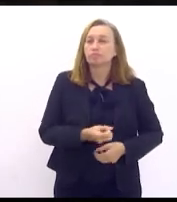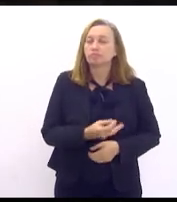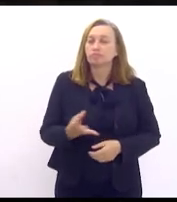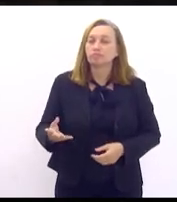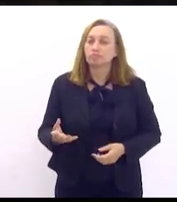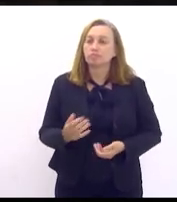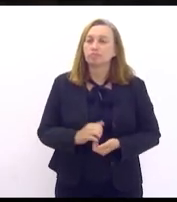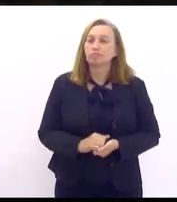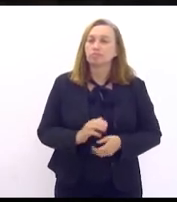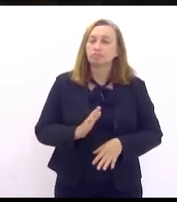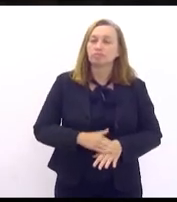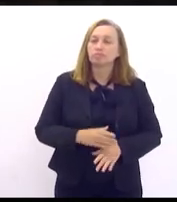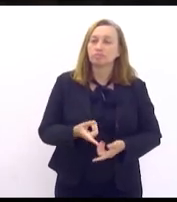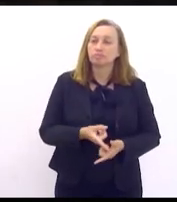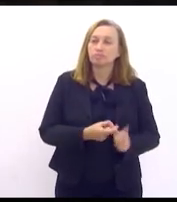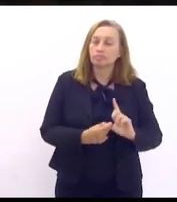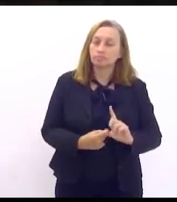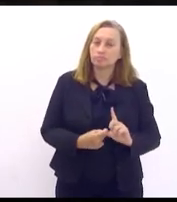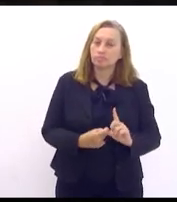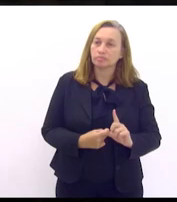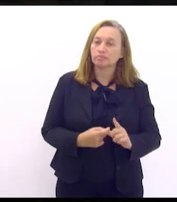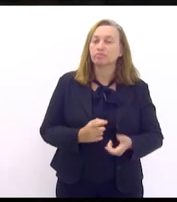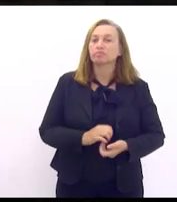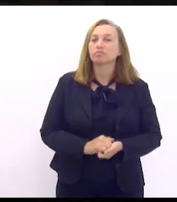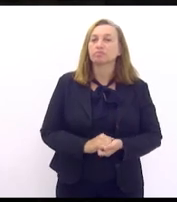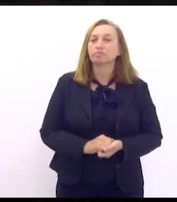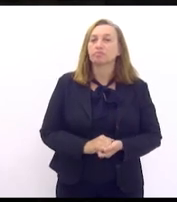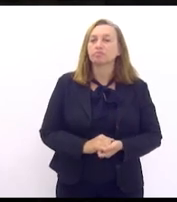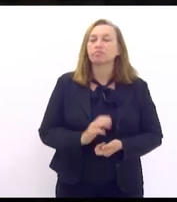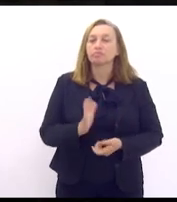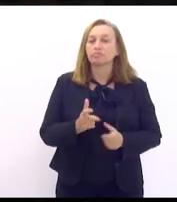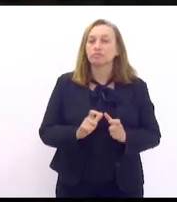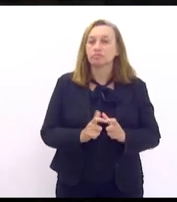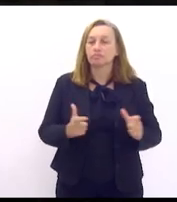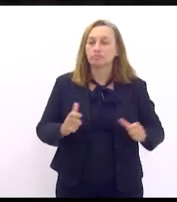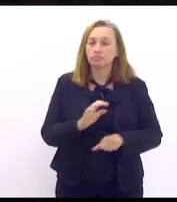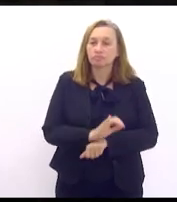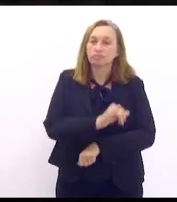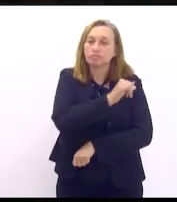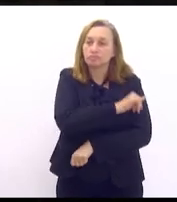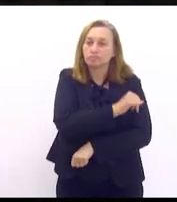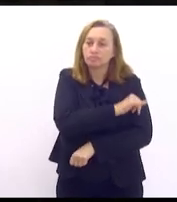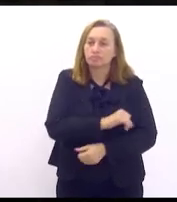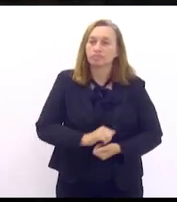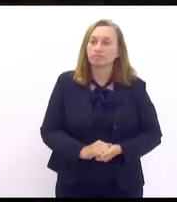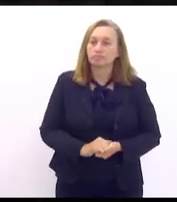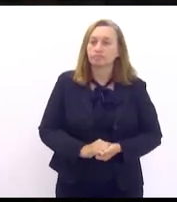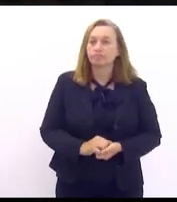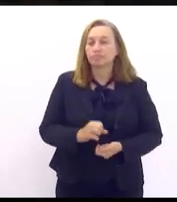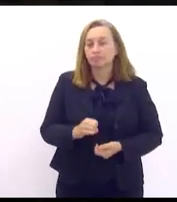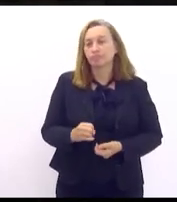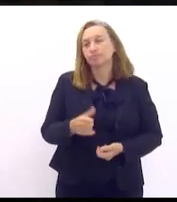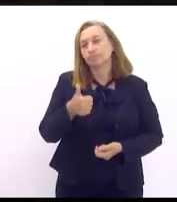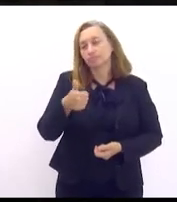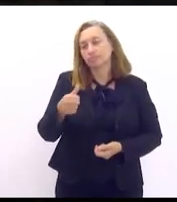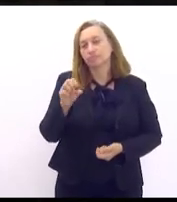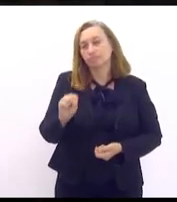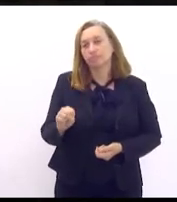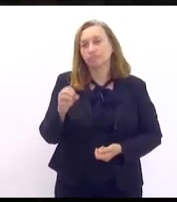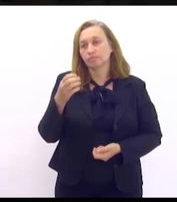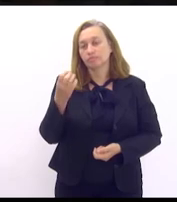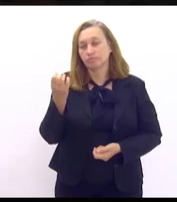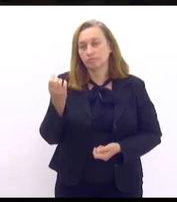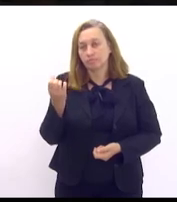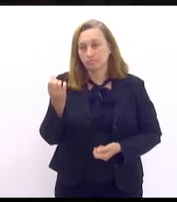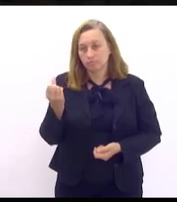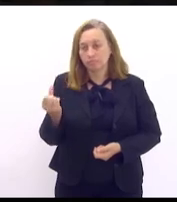está botando mais dívida em cima de uma dívida que já é gigantesca no Estado do Rio de Janeiro. Se a gente está falando de 186 bi, mais os